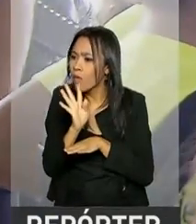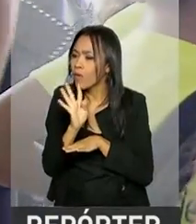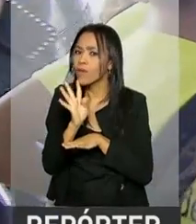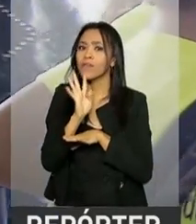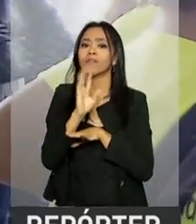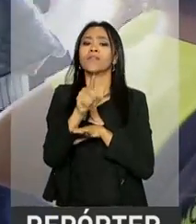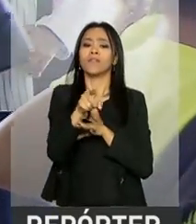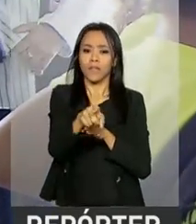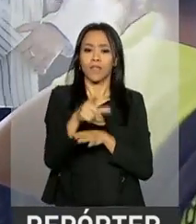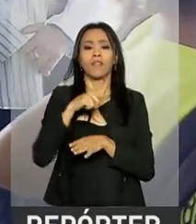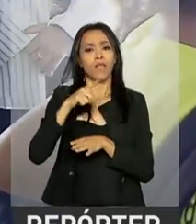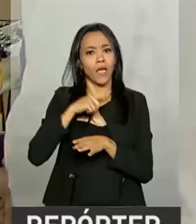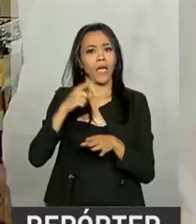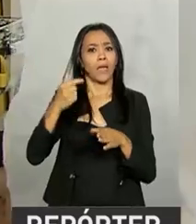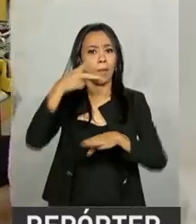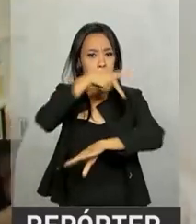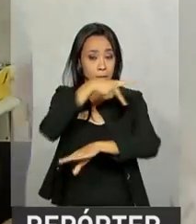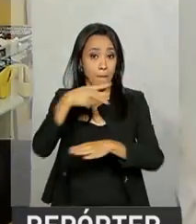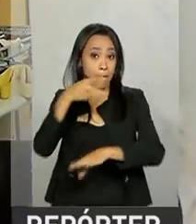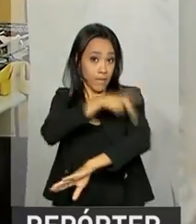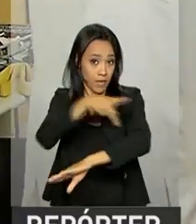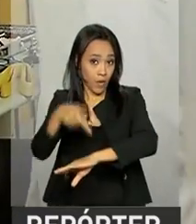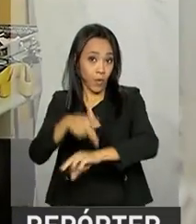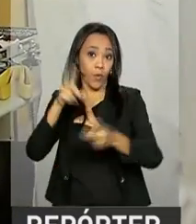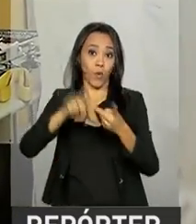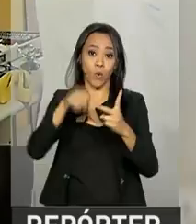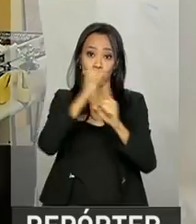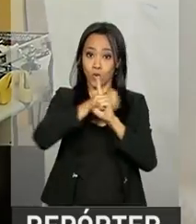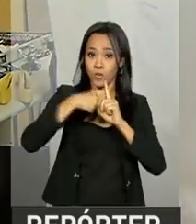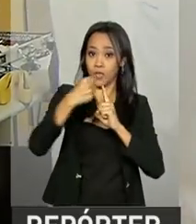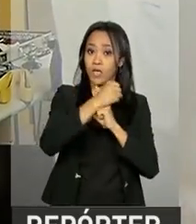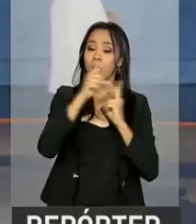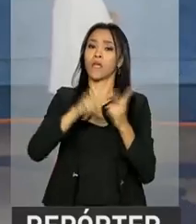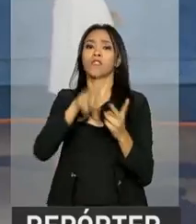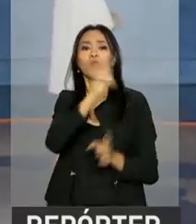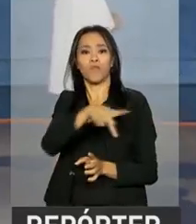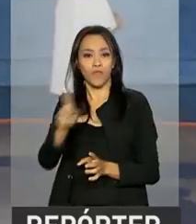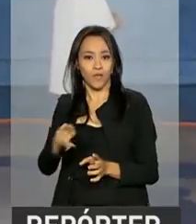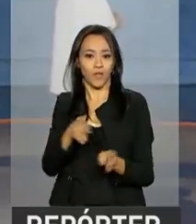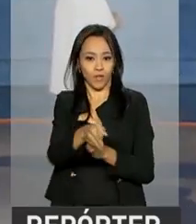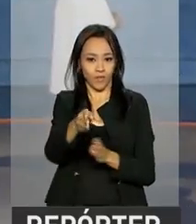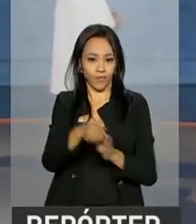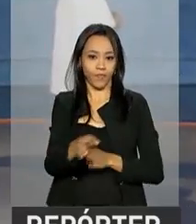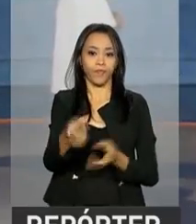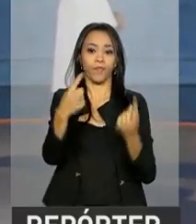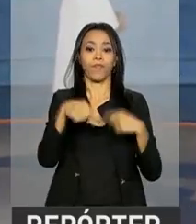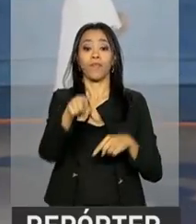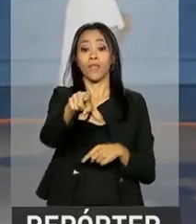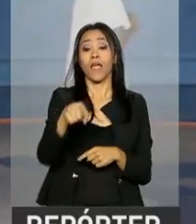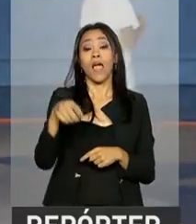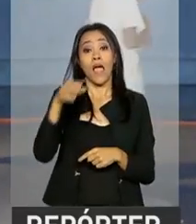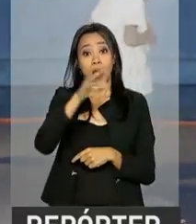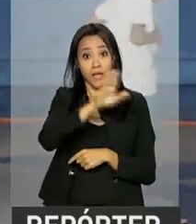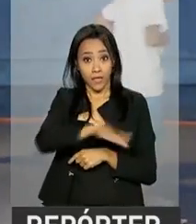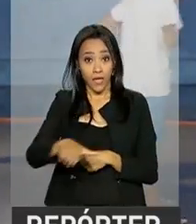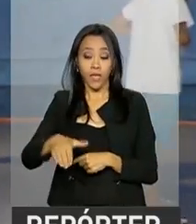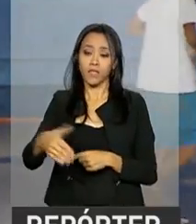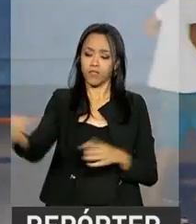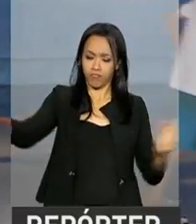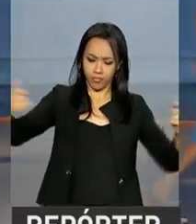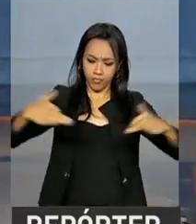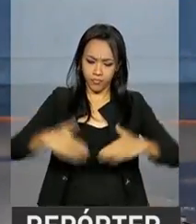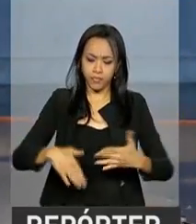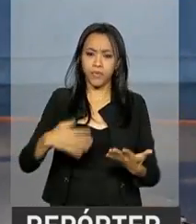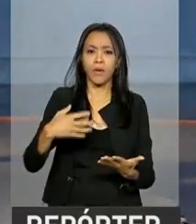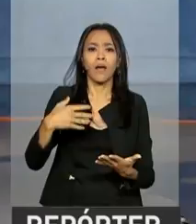crianças recebem acompanhamento de pedagogos, assistentes sociais e educadores. As crianças, elas trazem as tarefas de casa e a